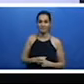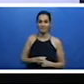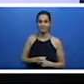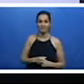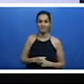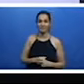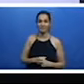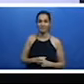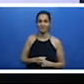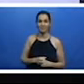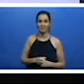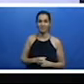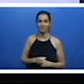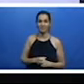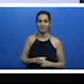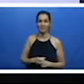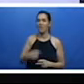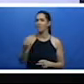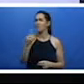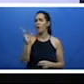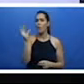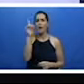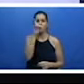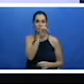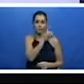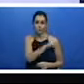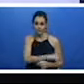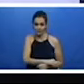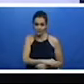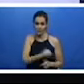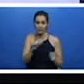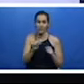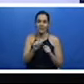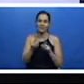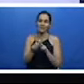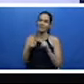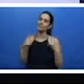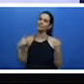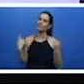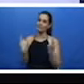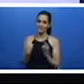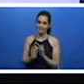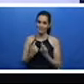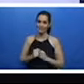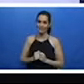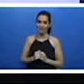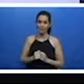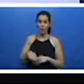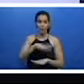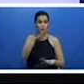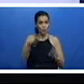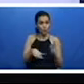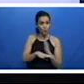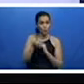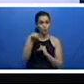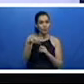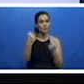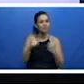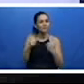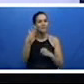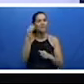Então, pessoal, não é difícil fazer uma generalização. Tudo que você precisa fazer